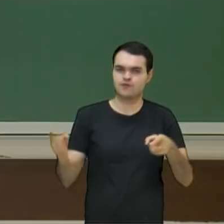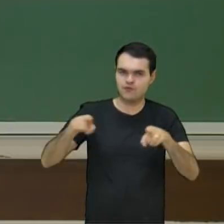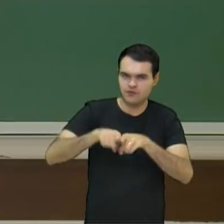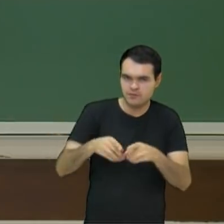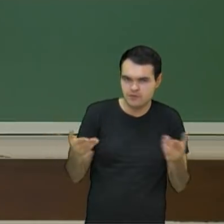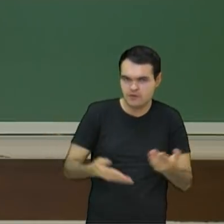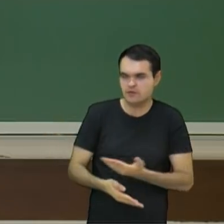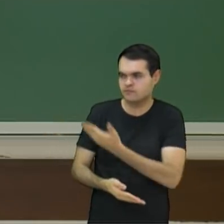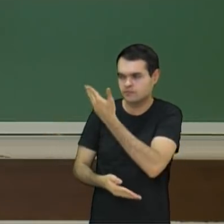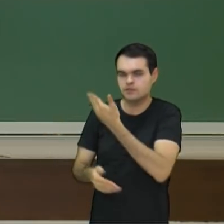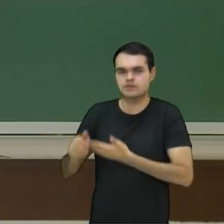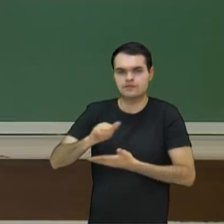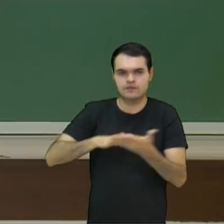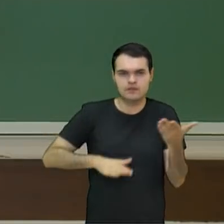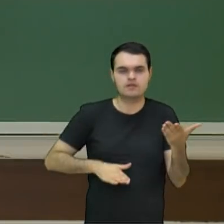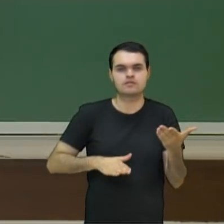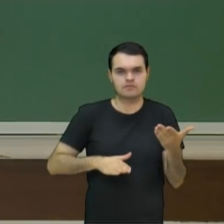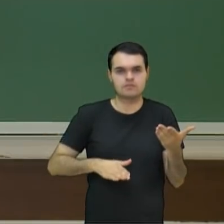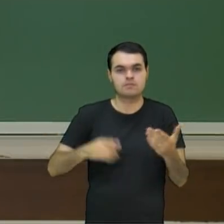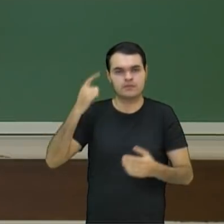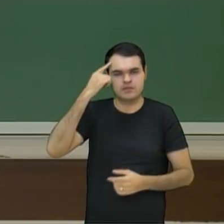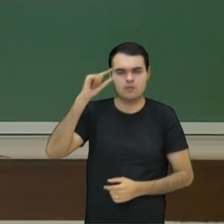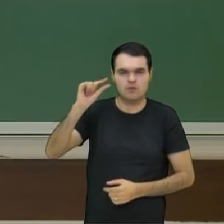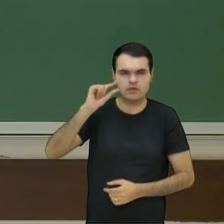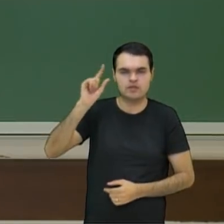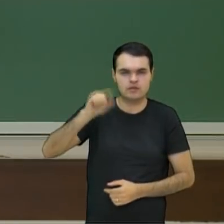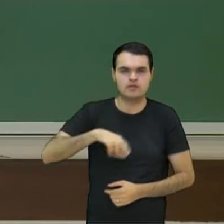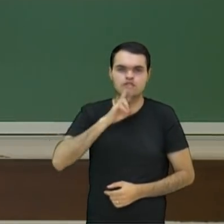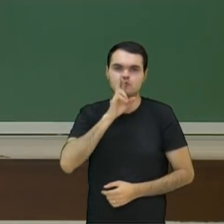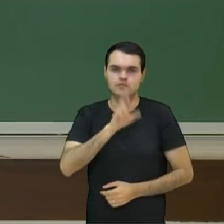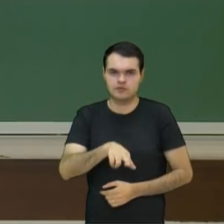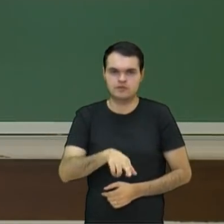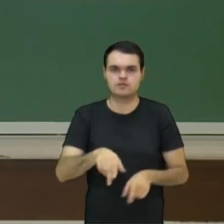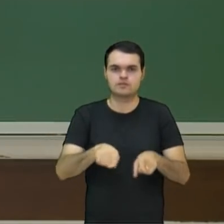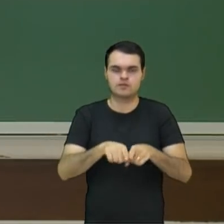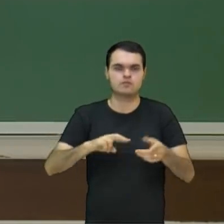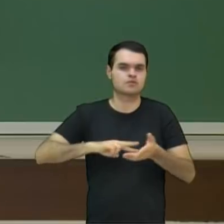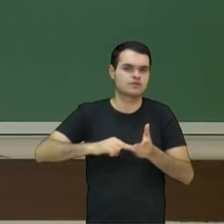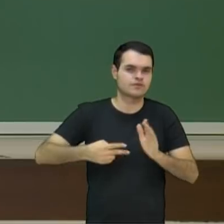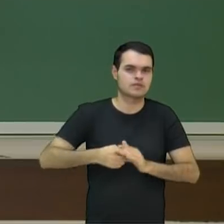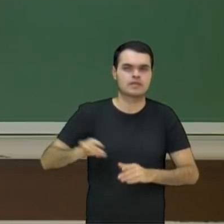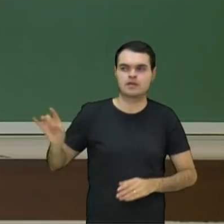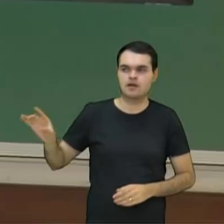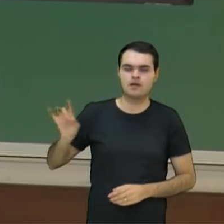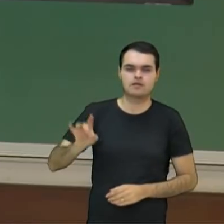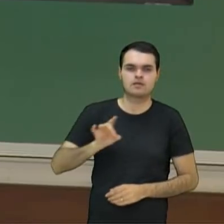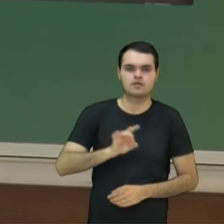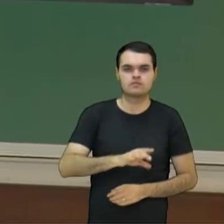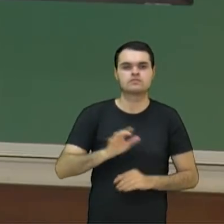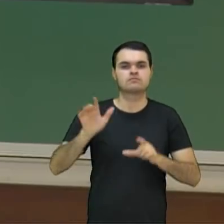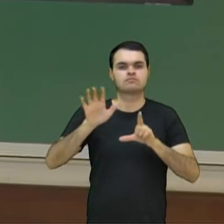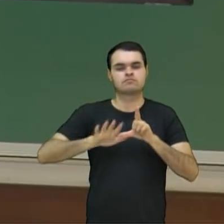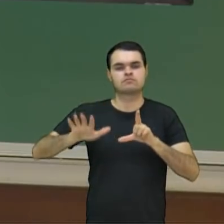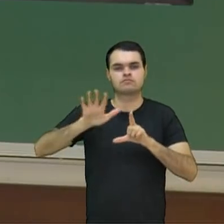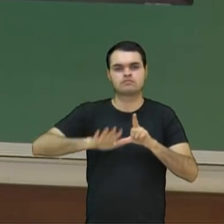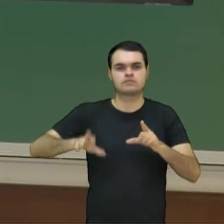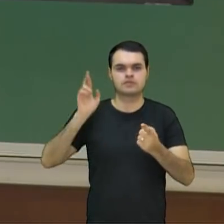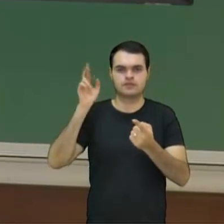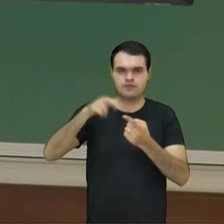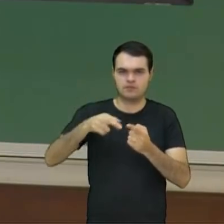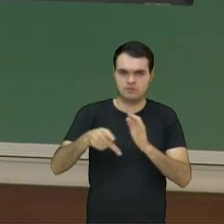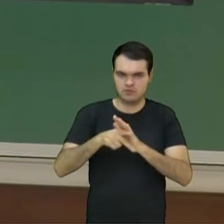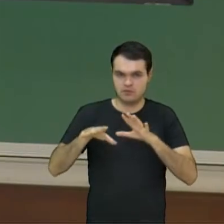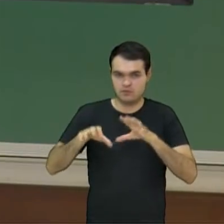Retornamos aqui então com atividades ainda que vocês tinham que pensar um pouquinho e responder o que significa cada uma das imagens nessa